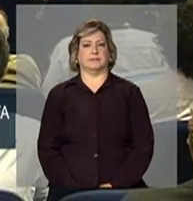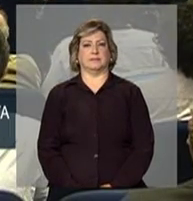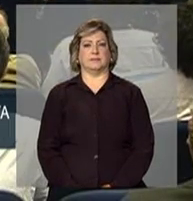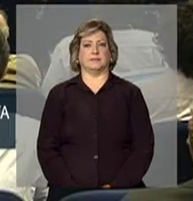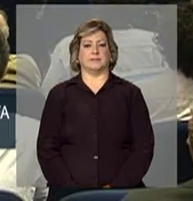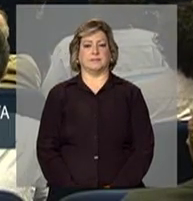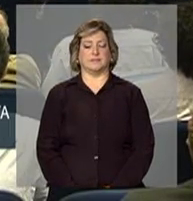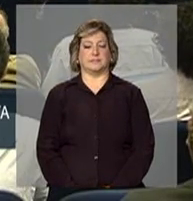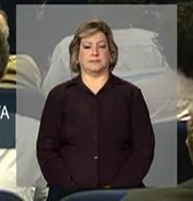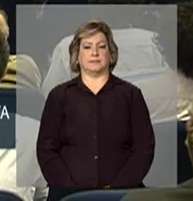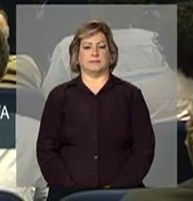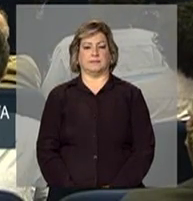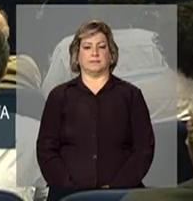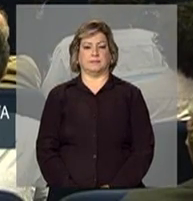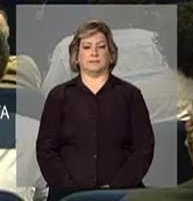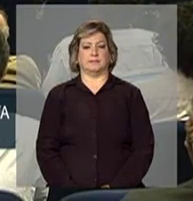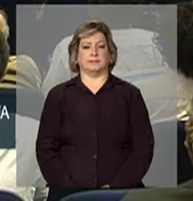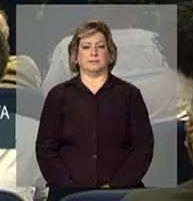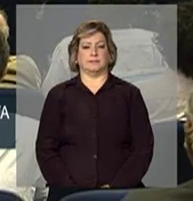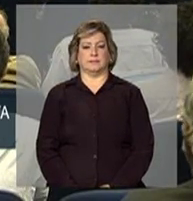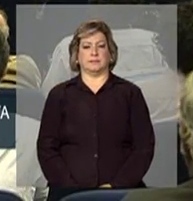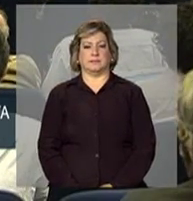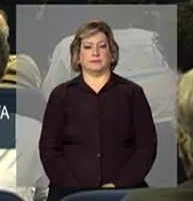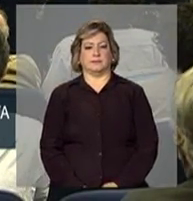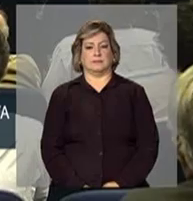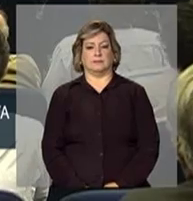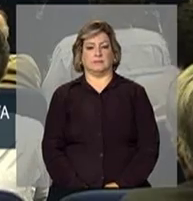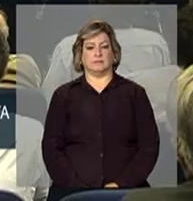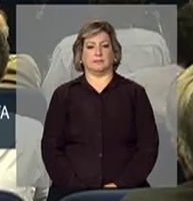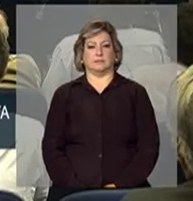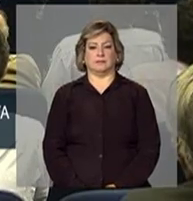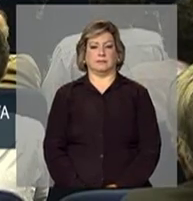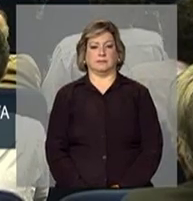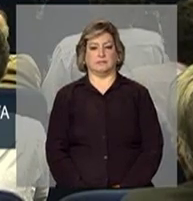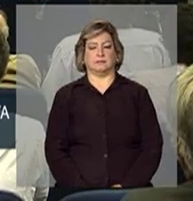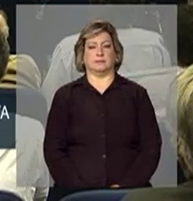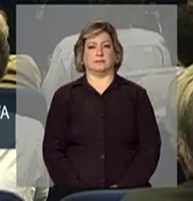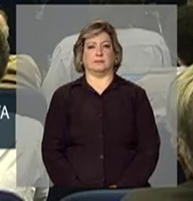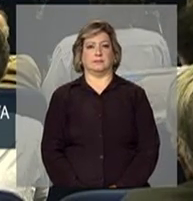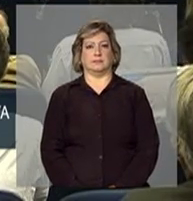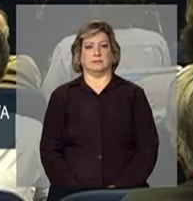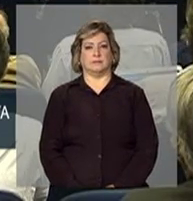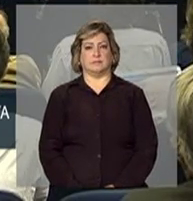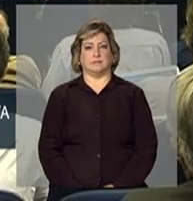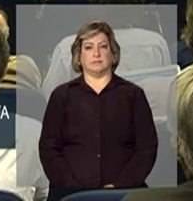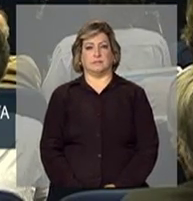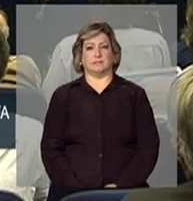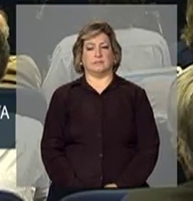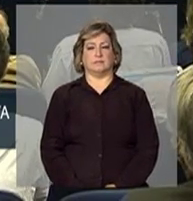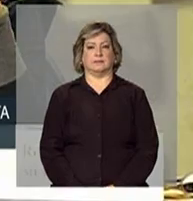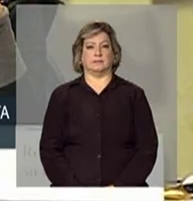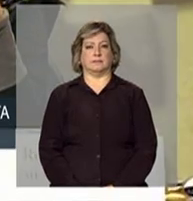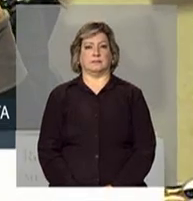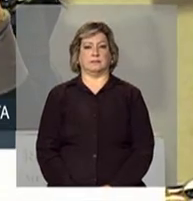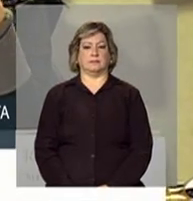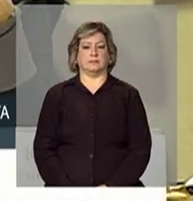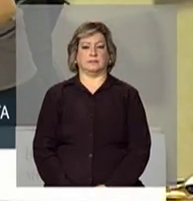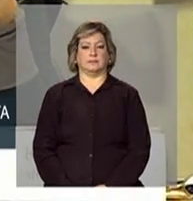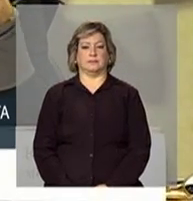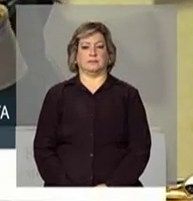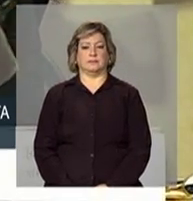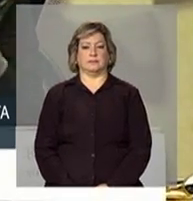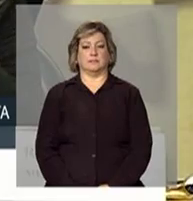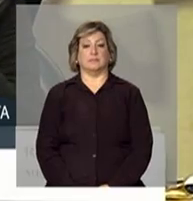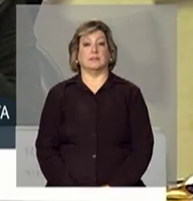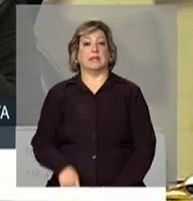É, Bom, isso